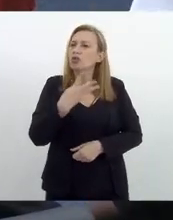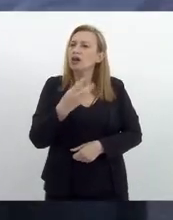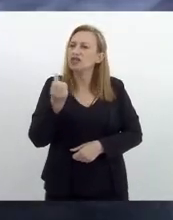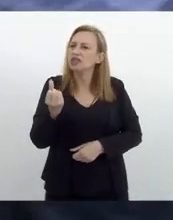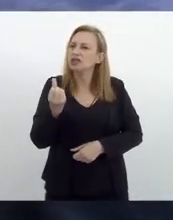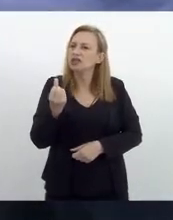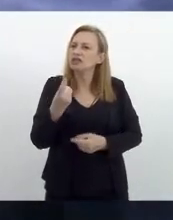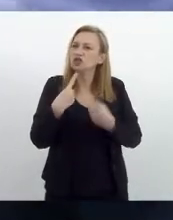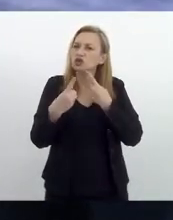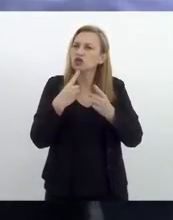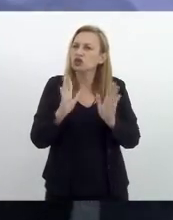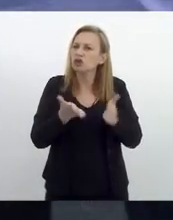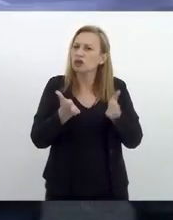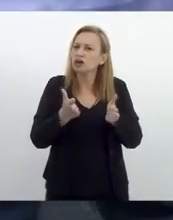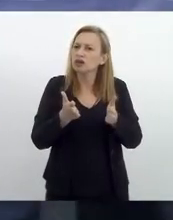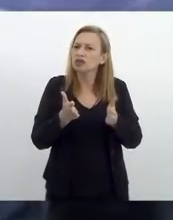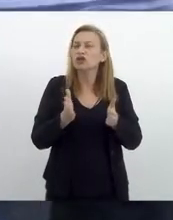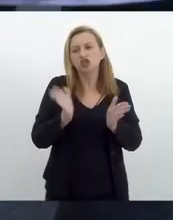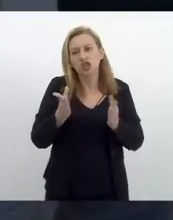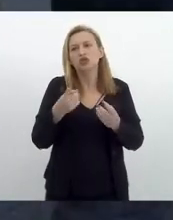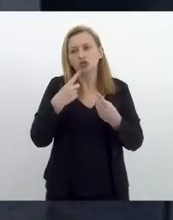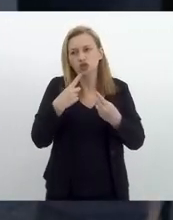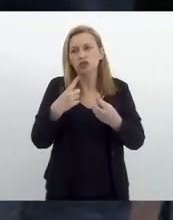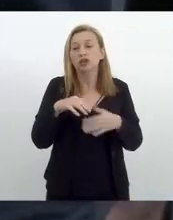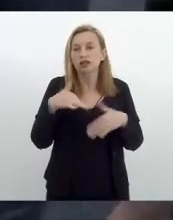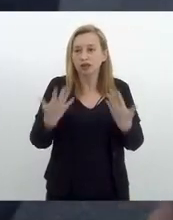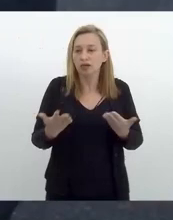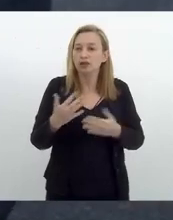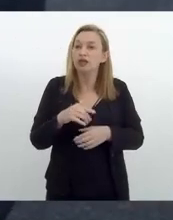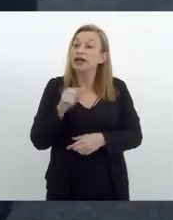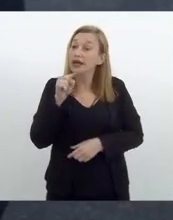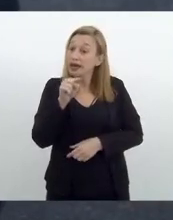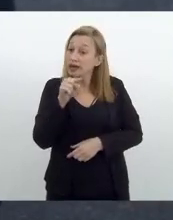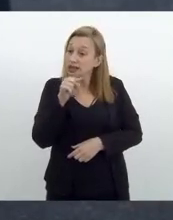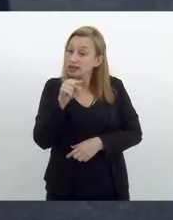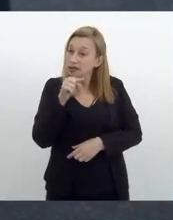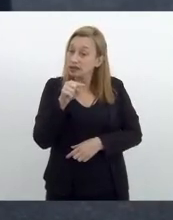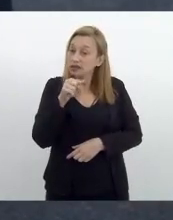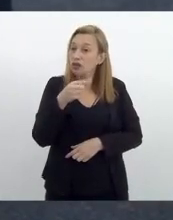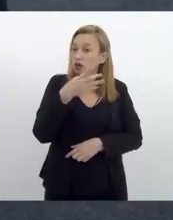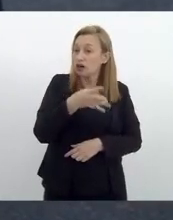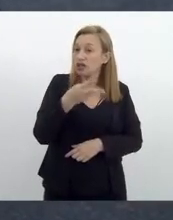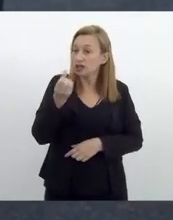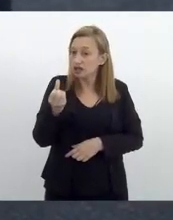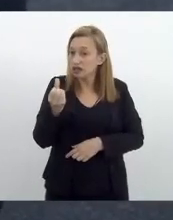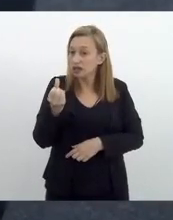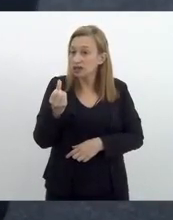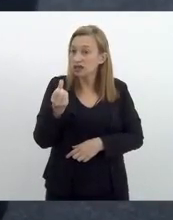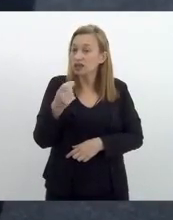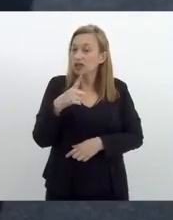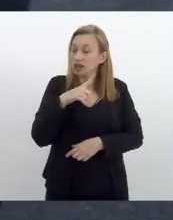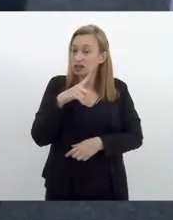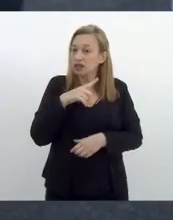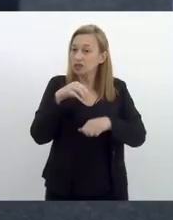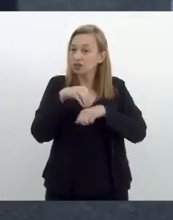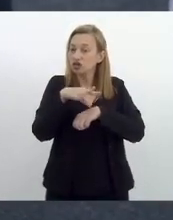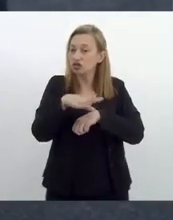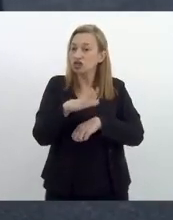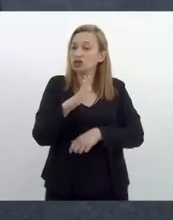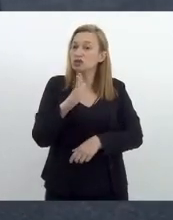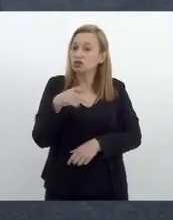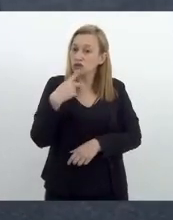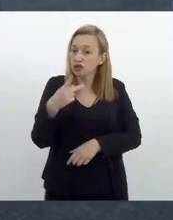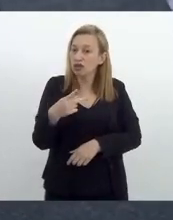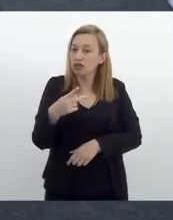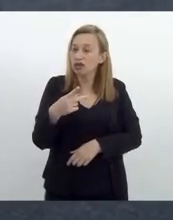a gente vai discutir agora, não? Estamos discutindo. Então, é esse do 46 que temos esses destaques que eu estou...